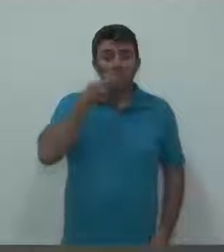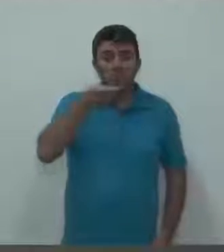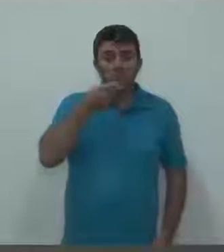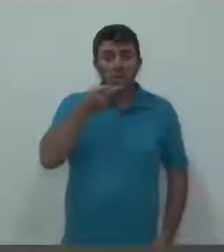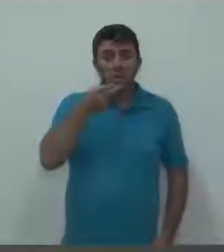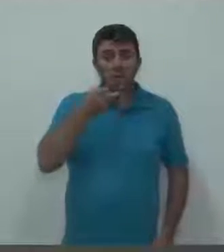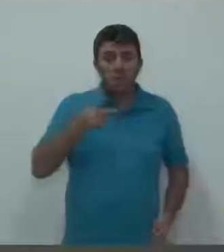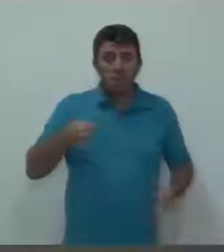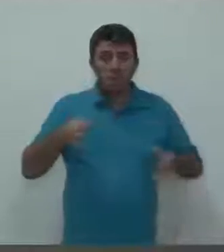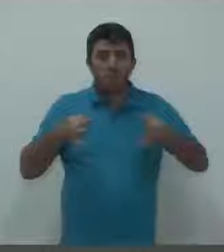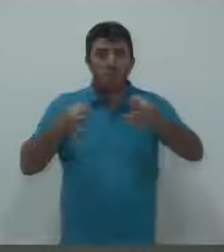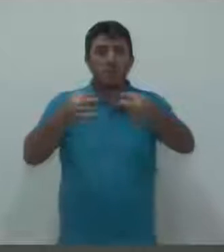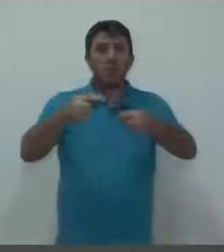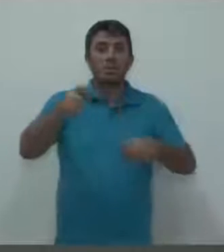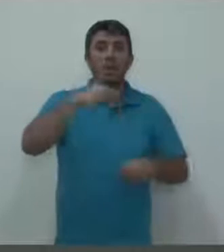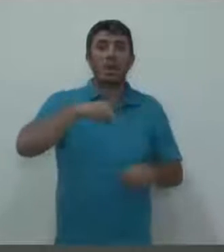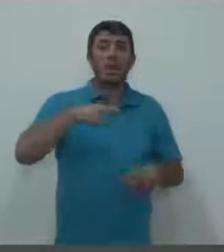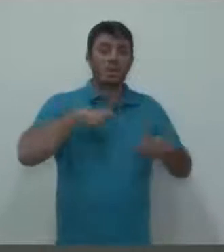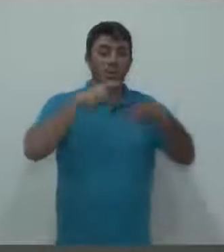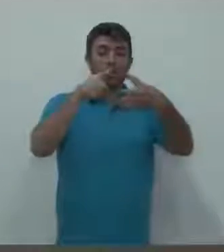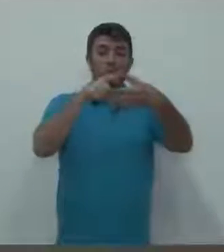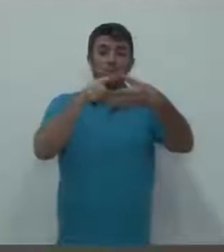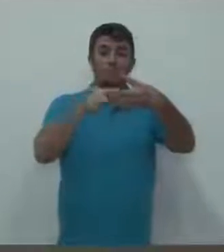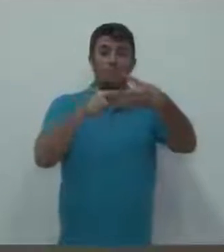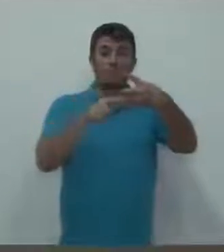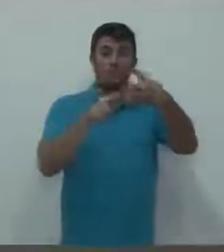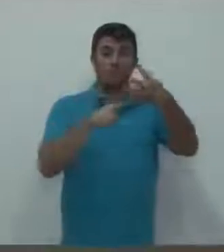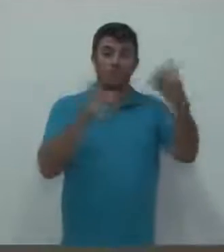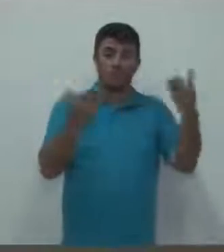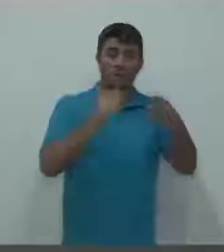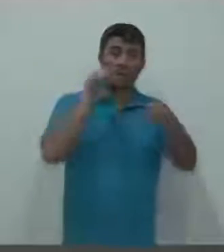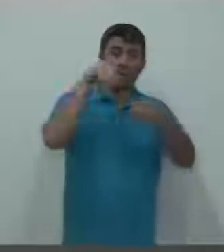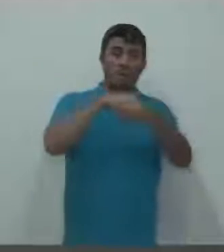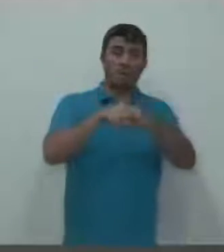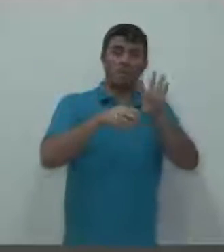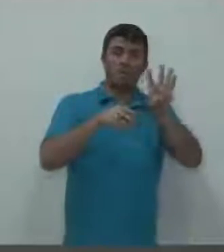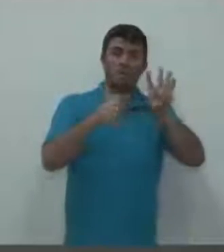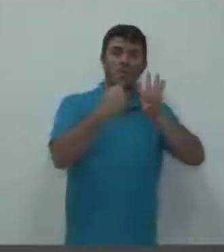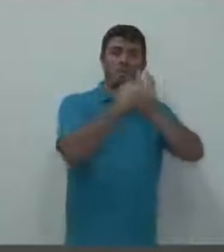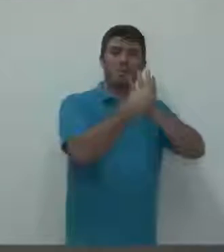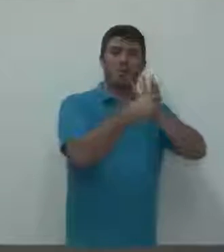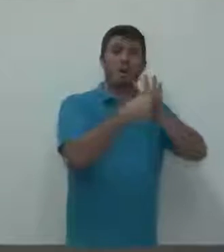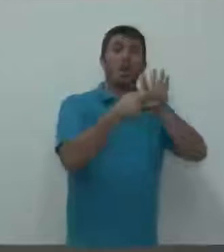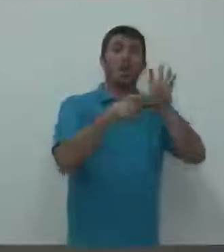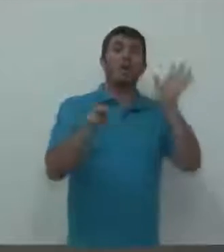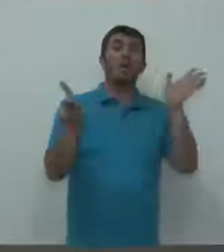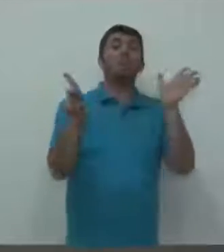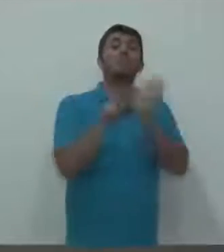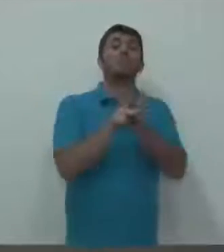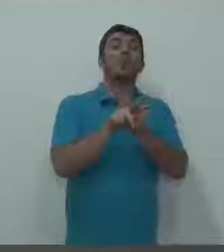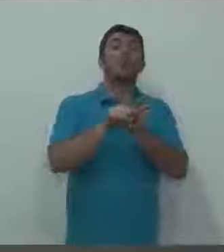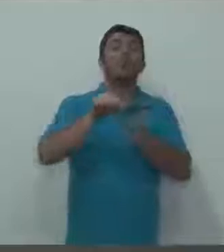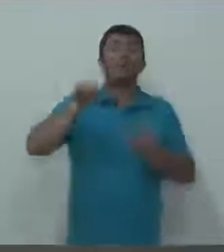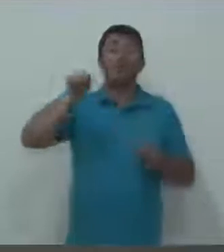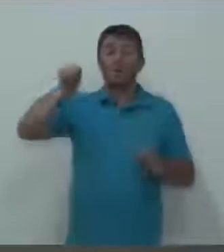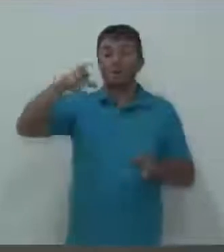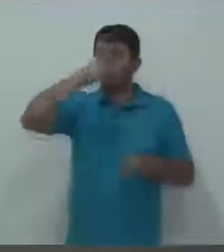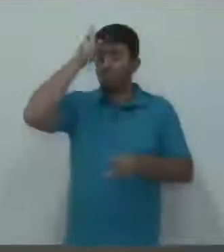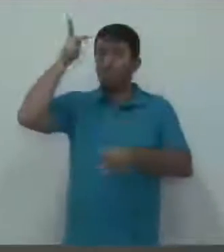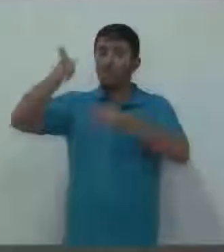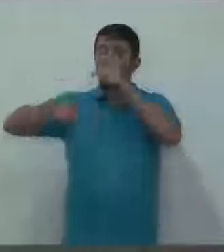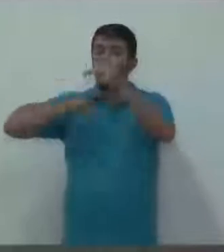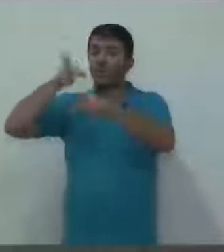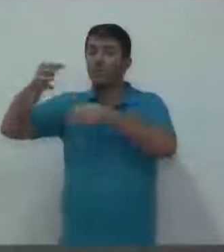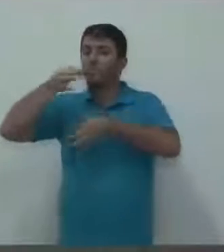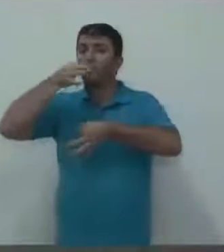que essas daqui, essas 4 que estão sendo votadas agora, é da população onde o professor, onde as